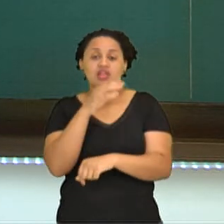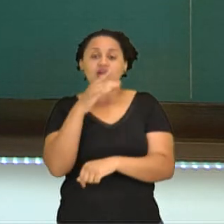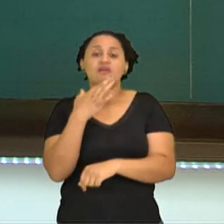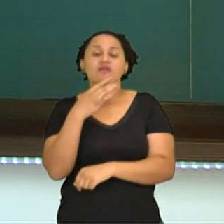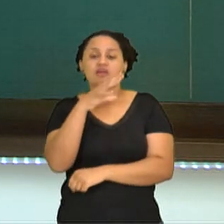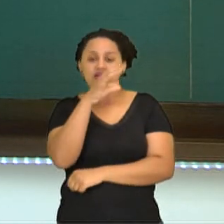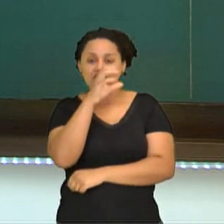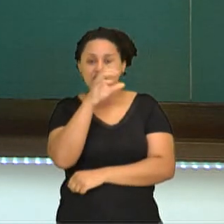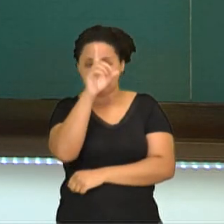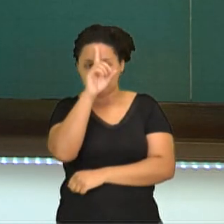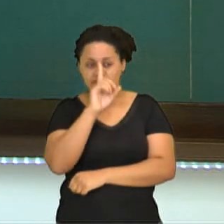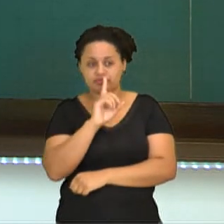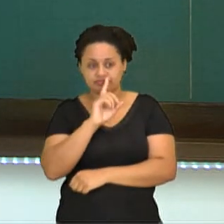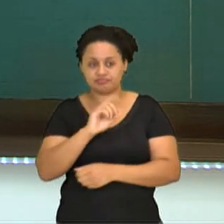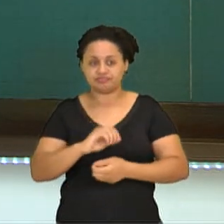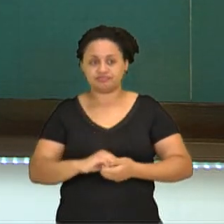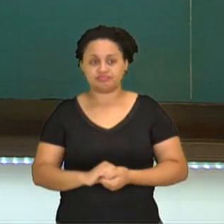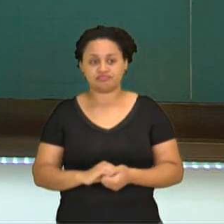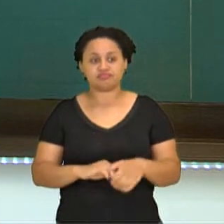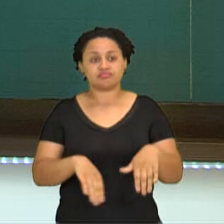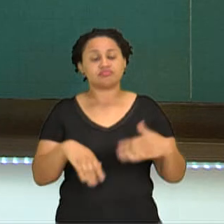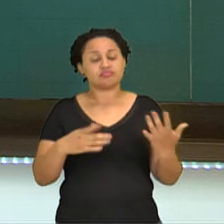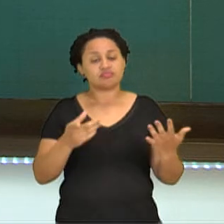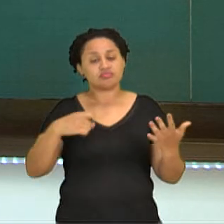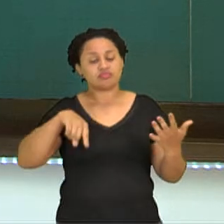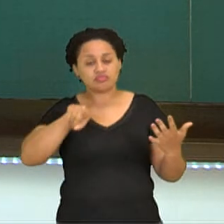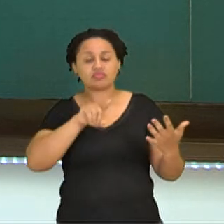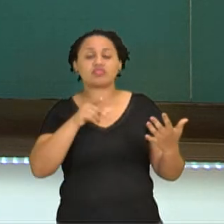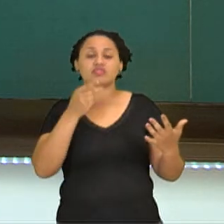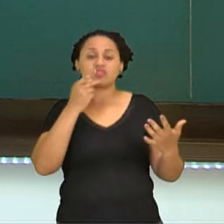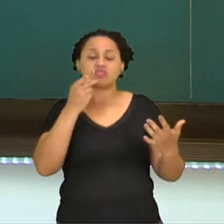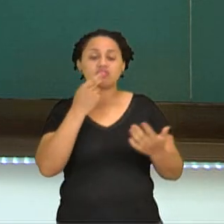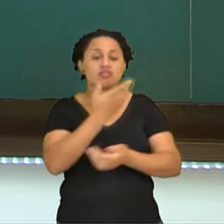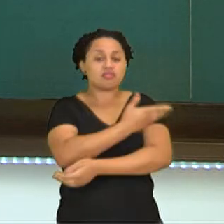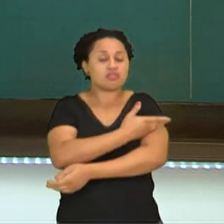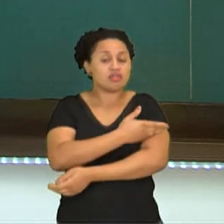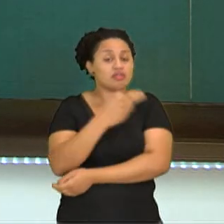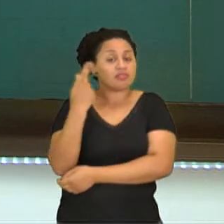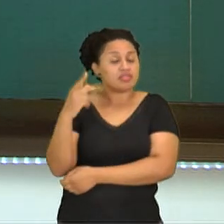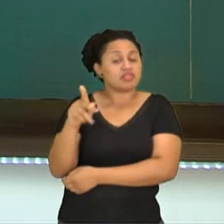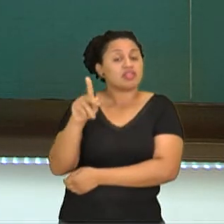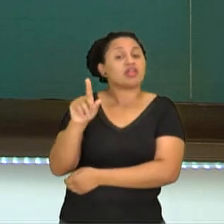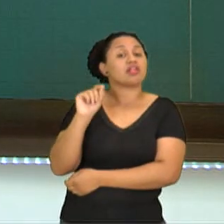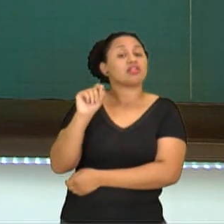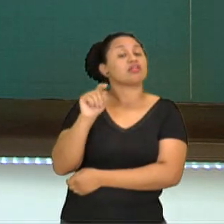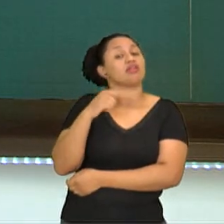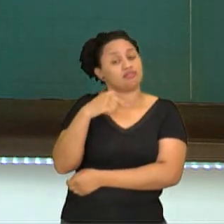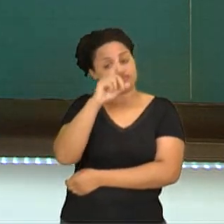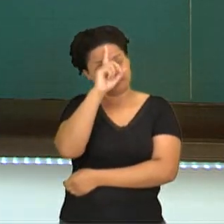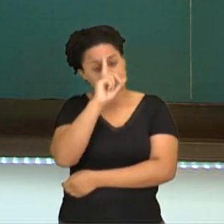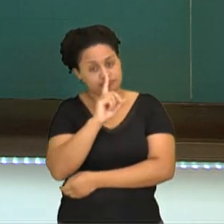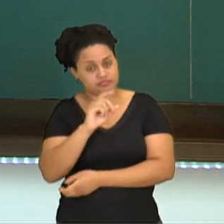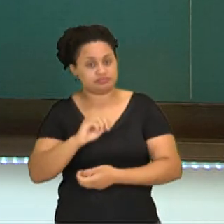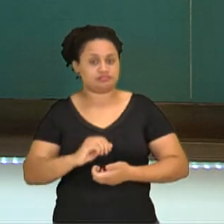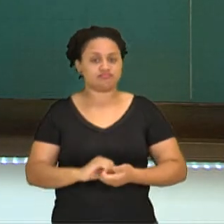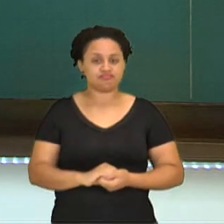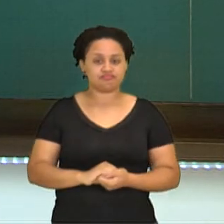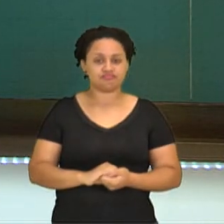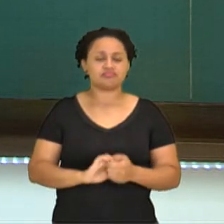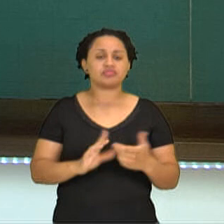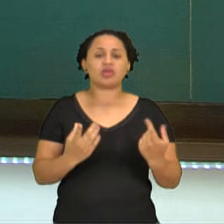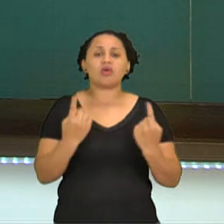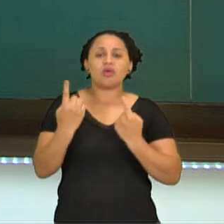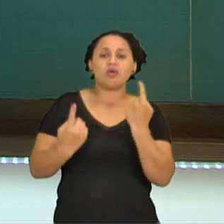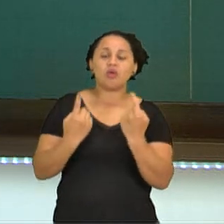camisa amarela. Vocês vão dizer, a camisa dele é amarela. Então, qual